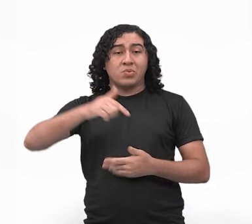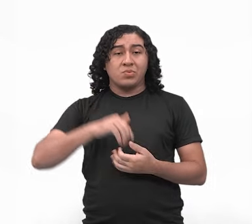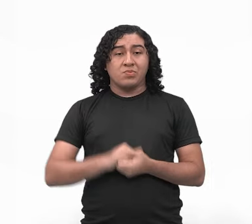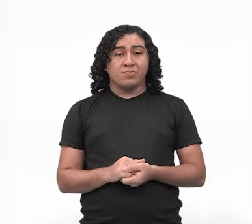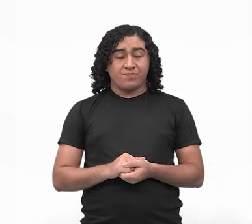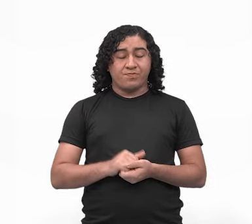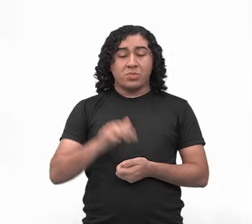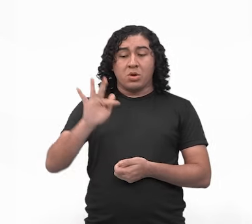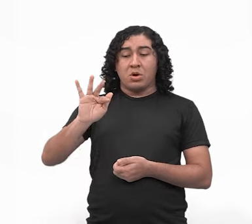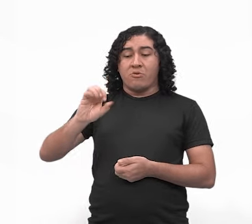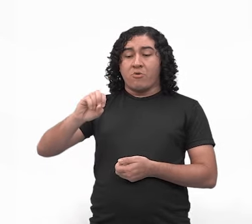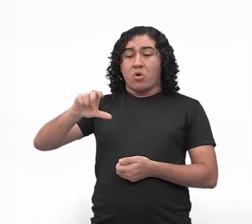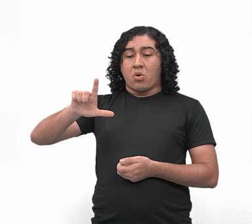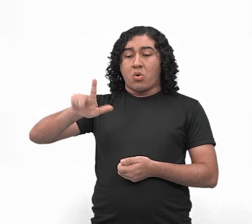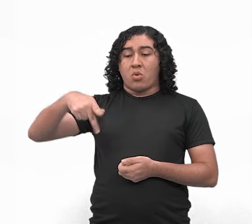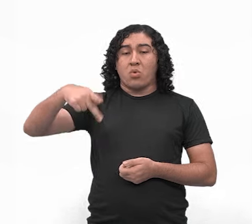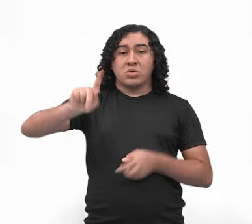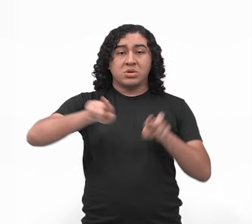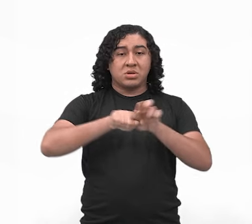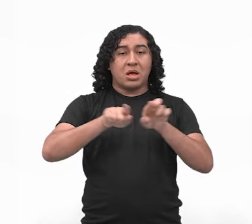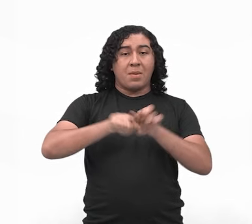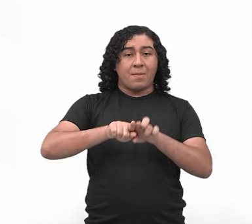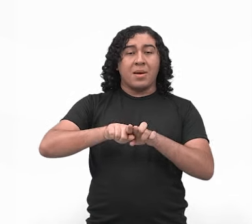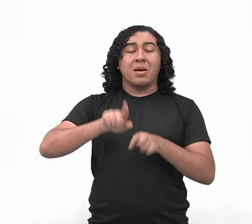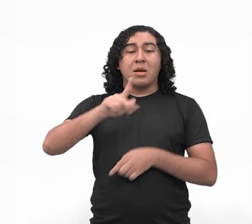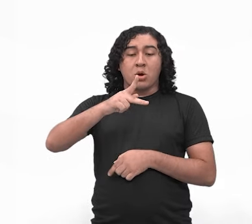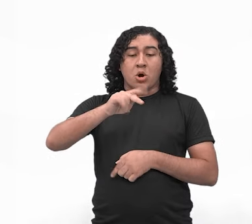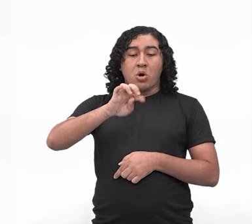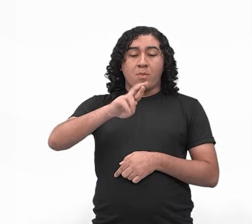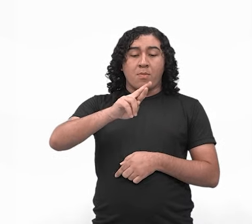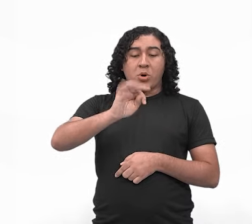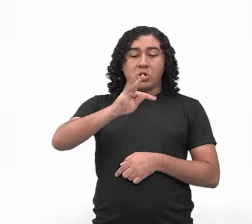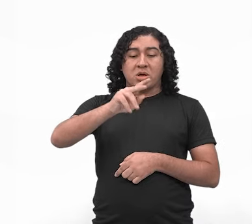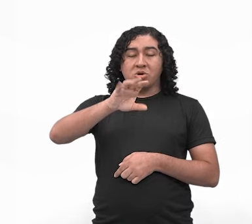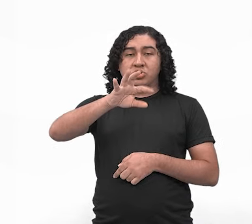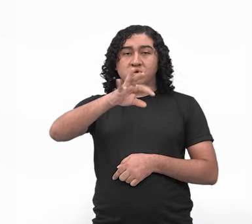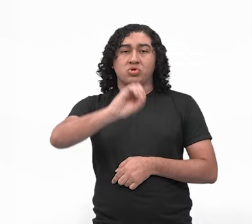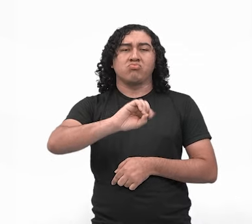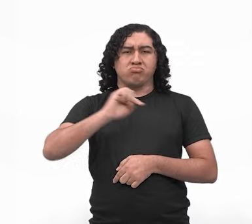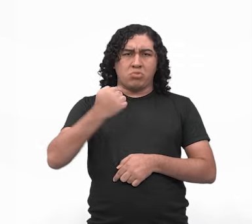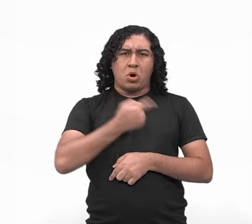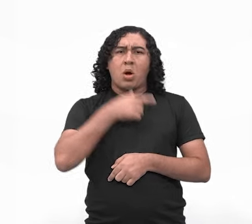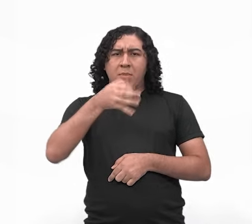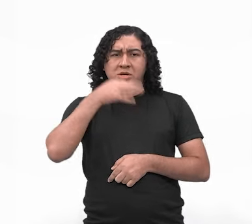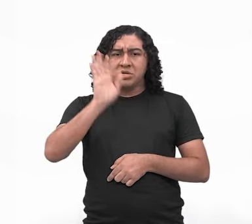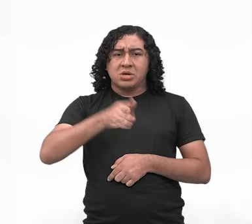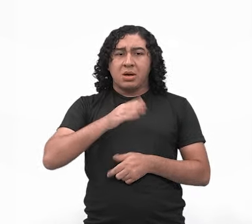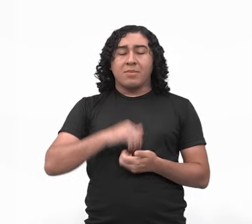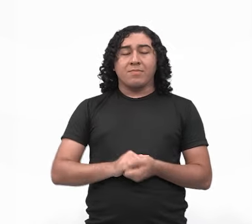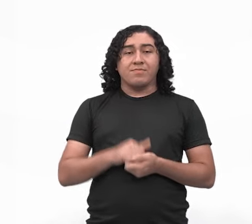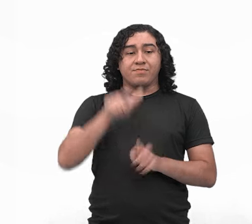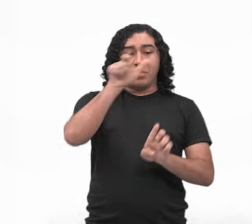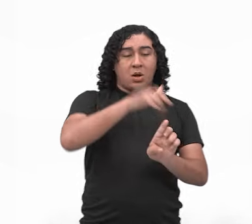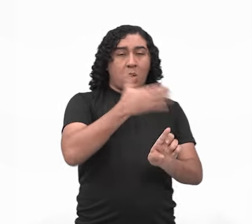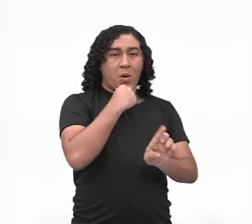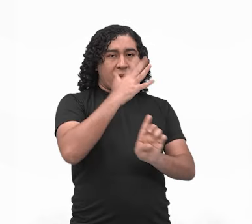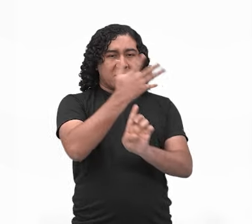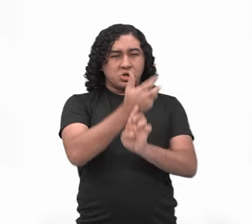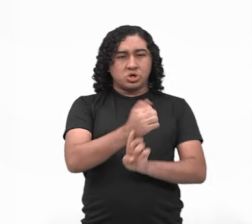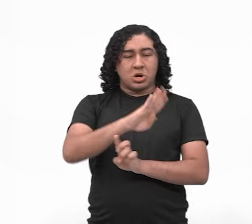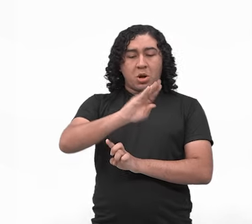protesto. Quando foi que aconteceu, que também nós já comentamos sobre isso? Bob Dylan, conhecido por suas